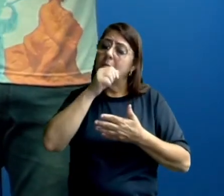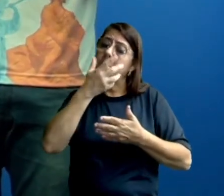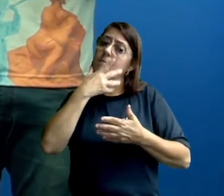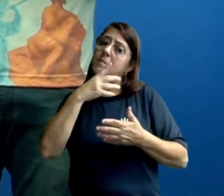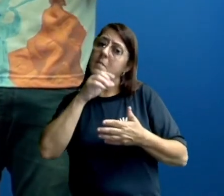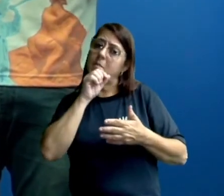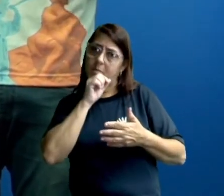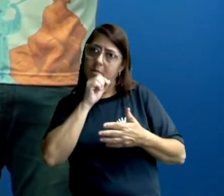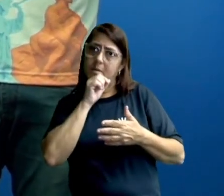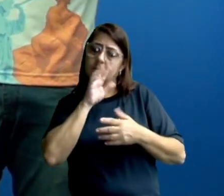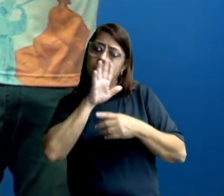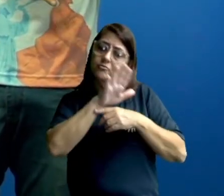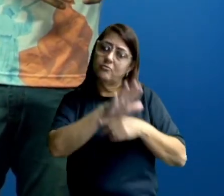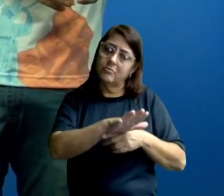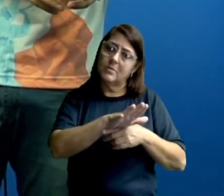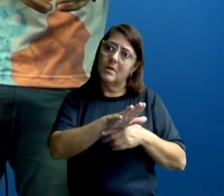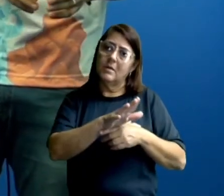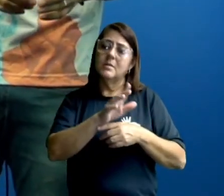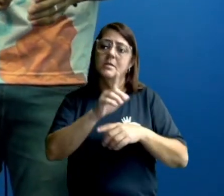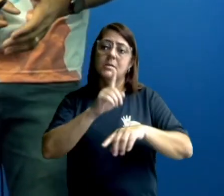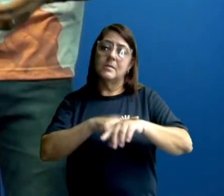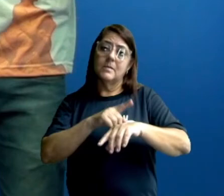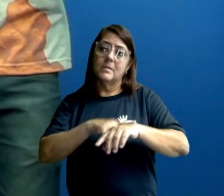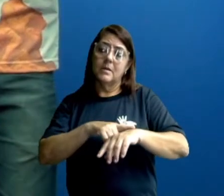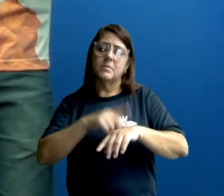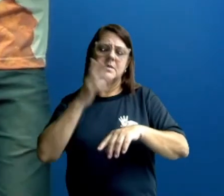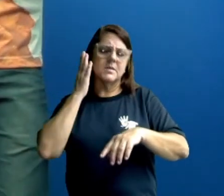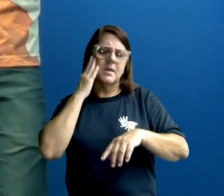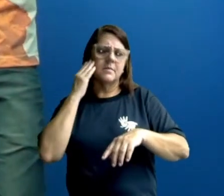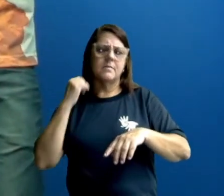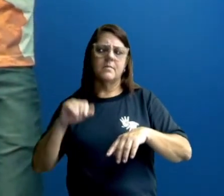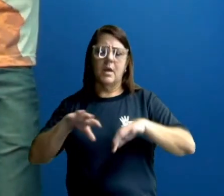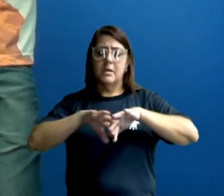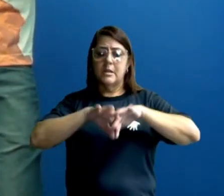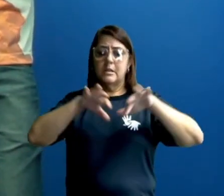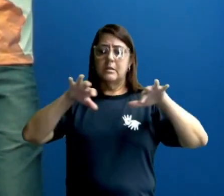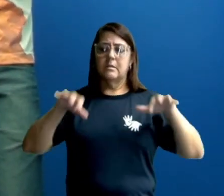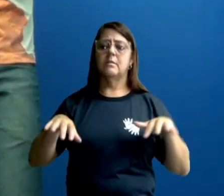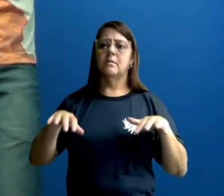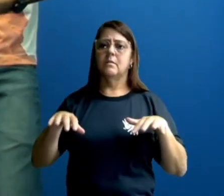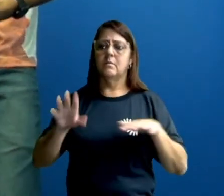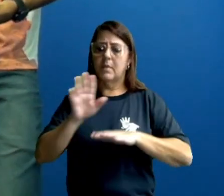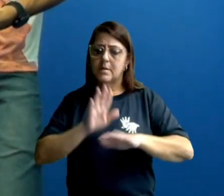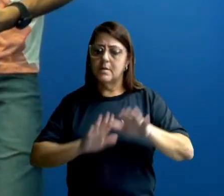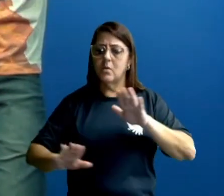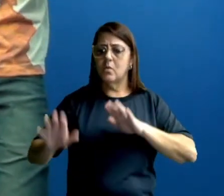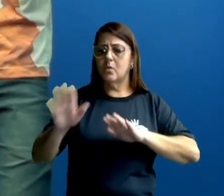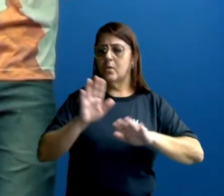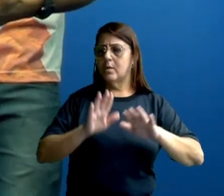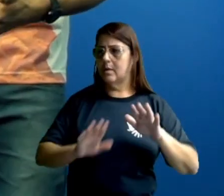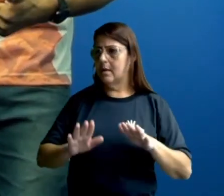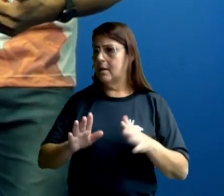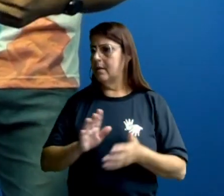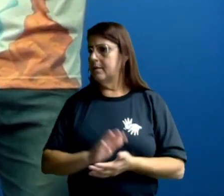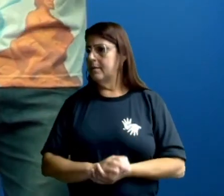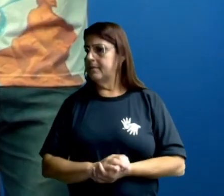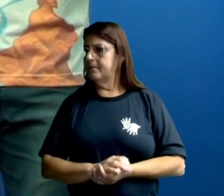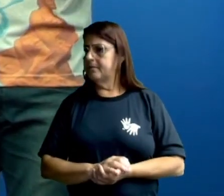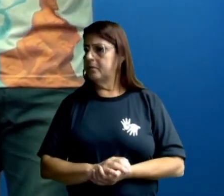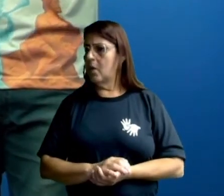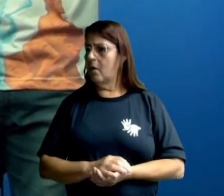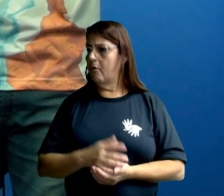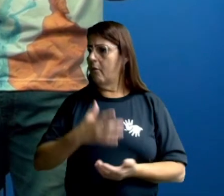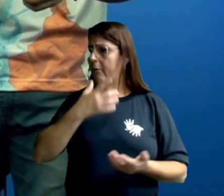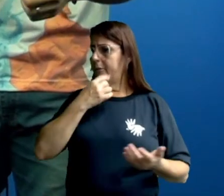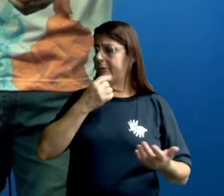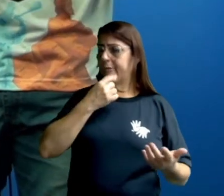tarefinha. A gente tem que saber dividir o nosso tempo, tá certo? E esse daí é um dos cuidados que nós temos que ter com a tecnologia. Eu